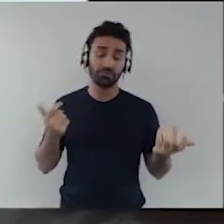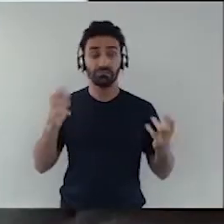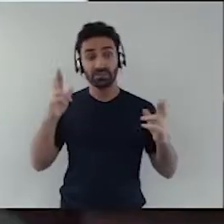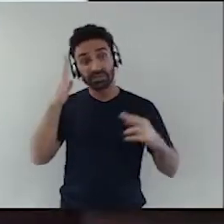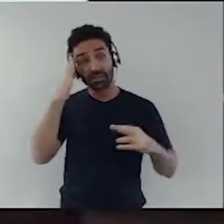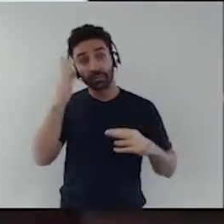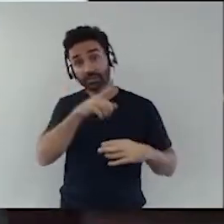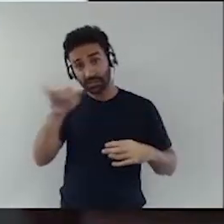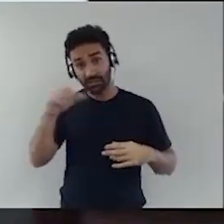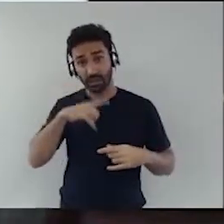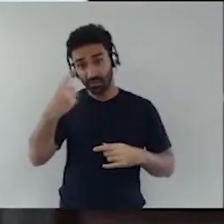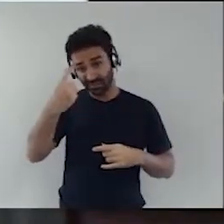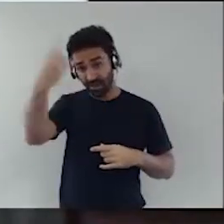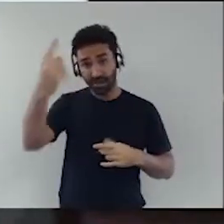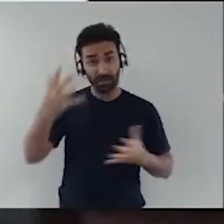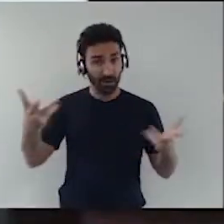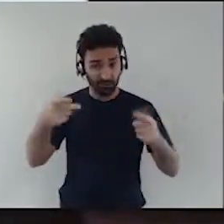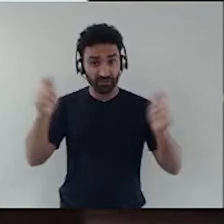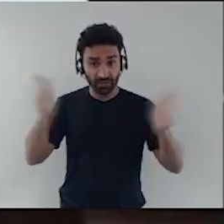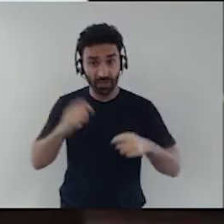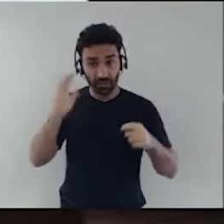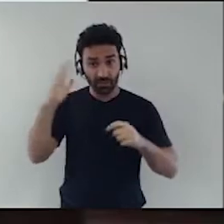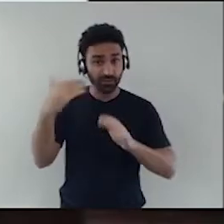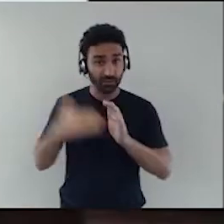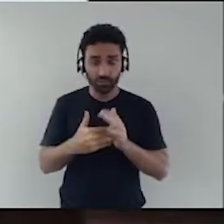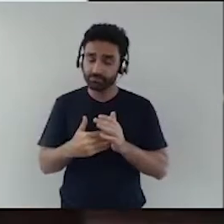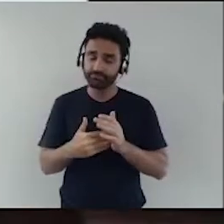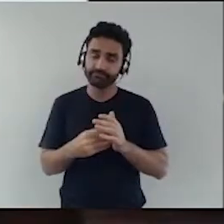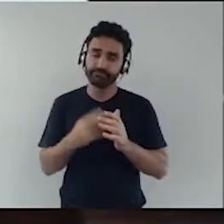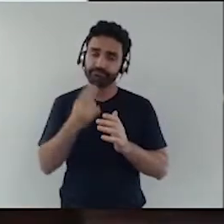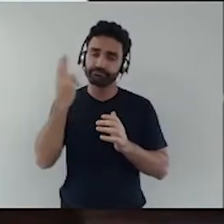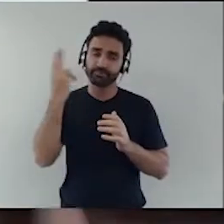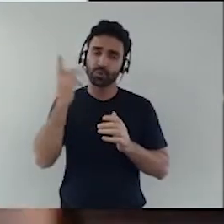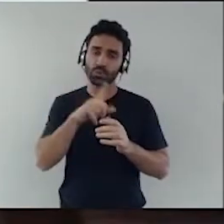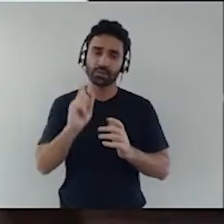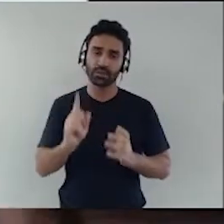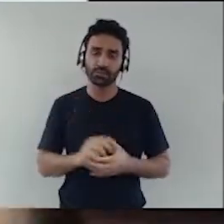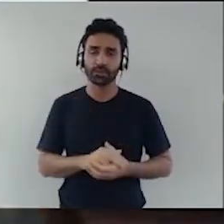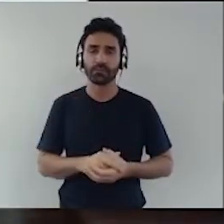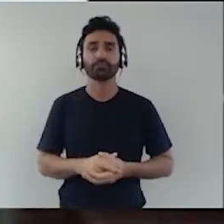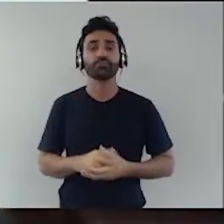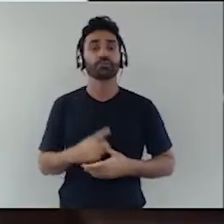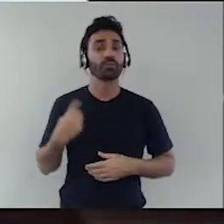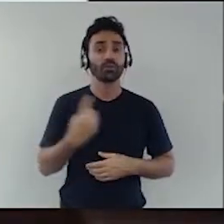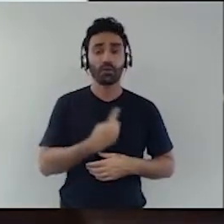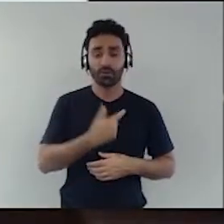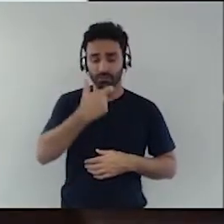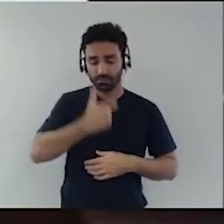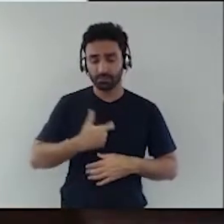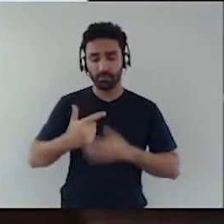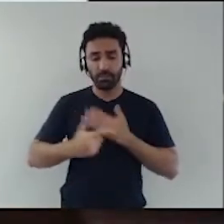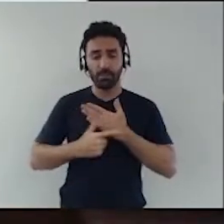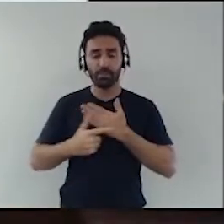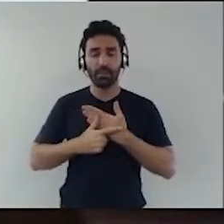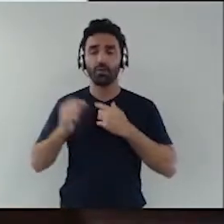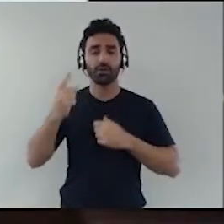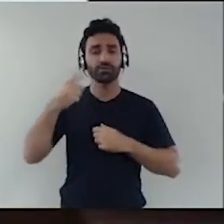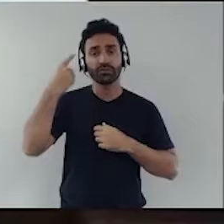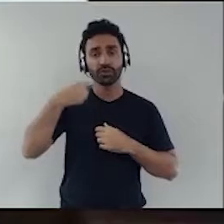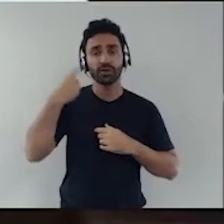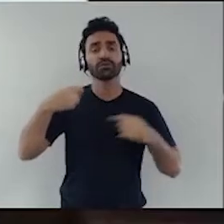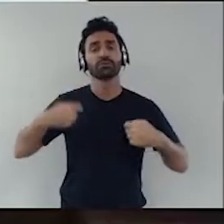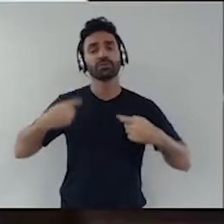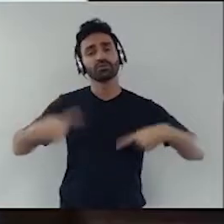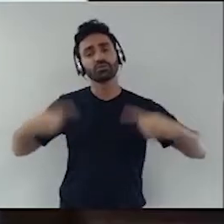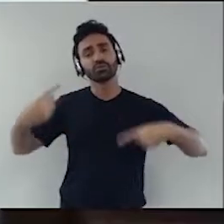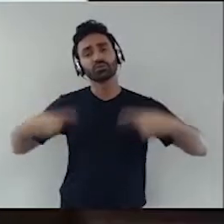tivesse uma ideia brilhante que resolvesse tudo isso, mas a gente não vai conseguir. A gente vai conseguir fazer o nosso papel de advogado, que é levantar as grandes